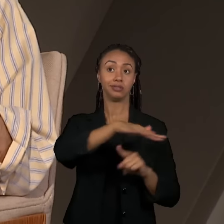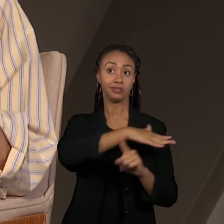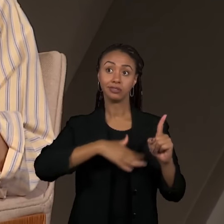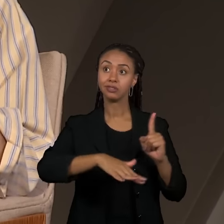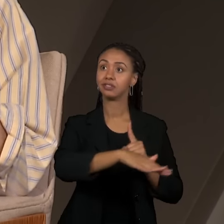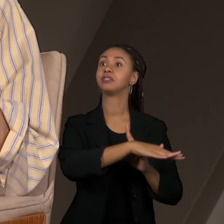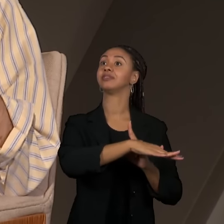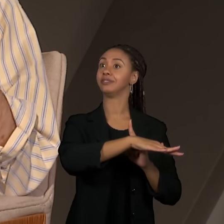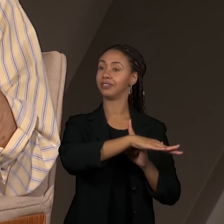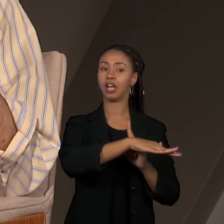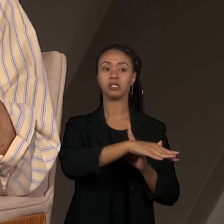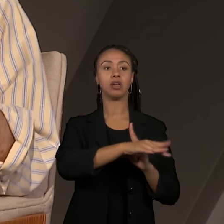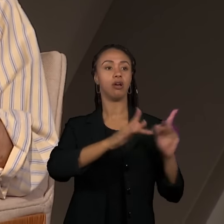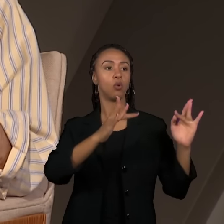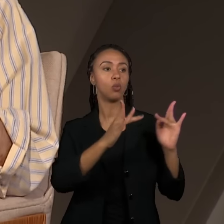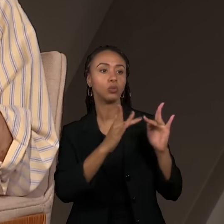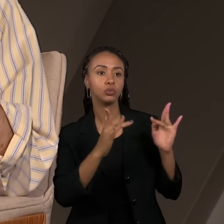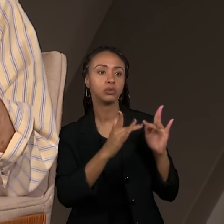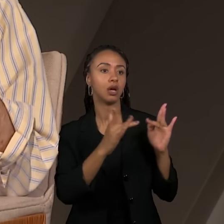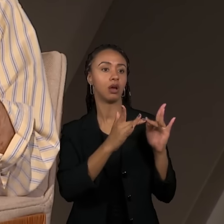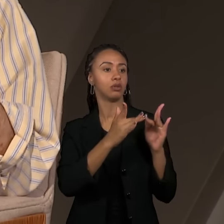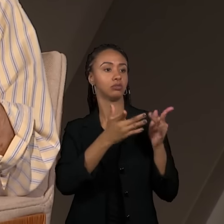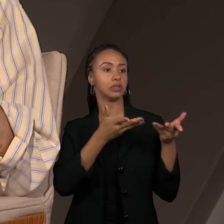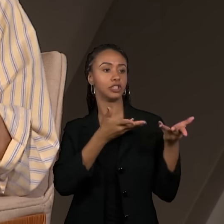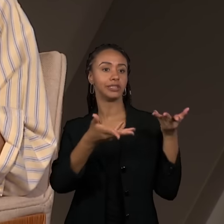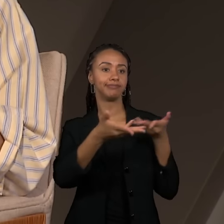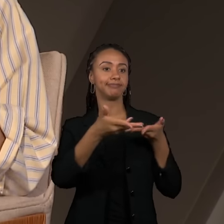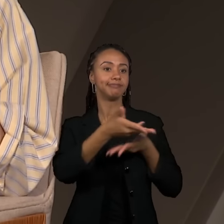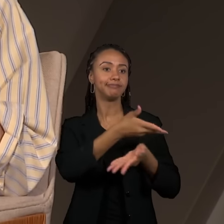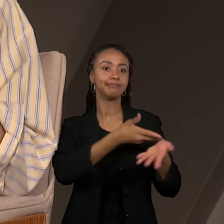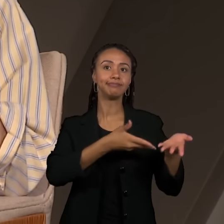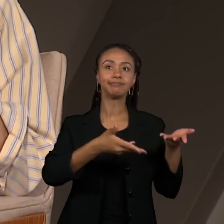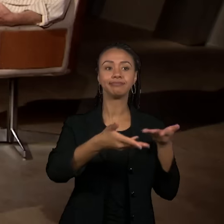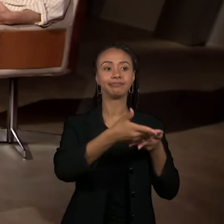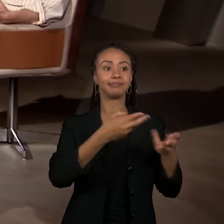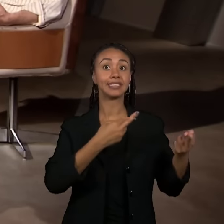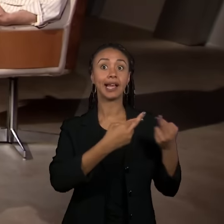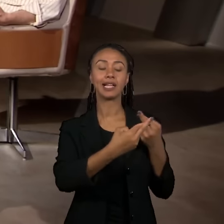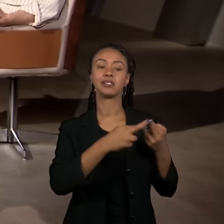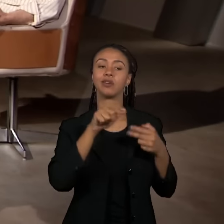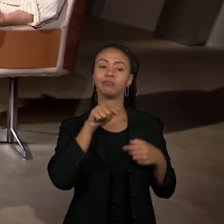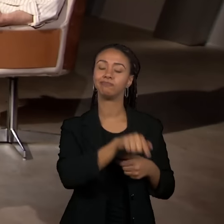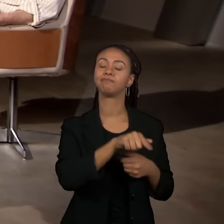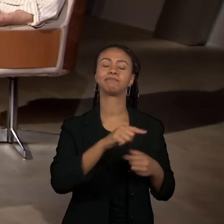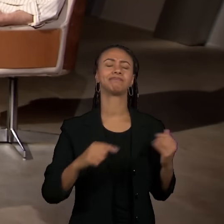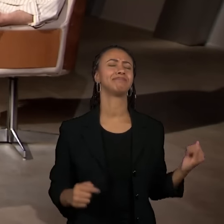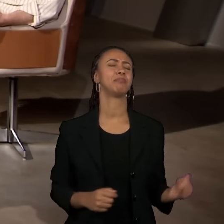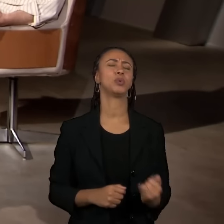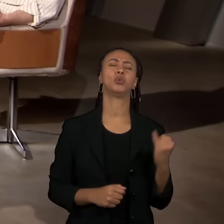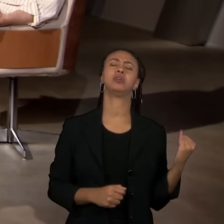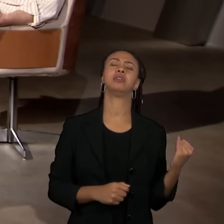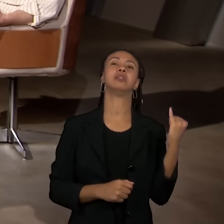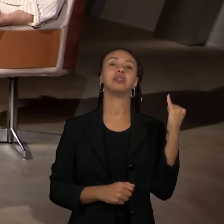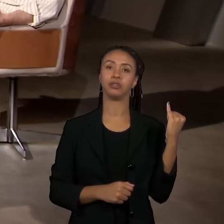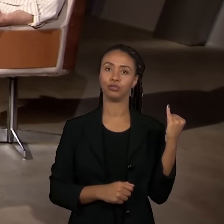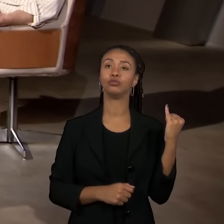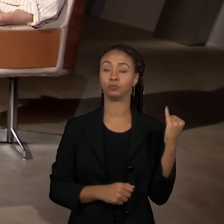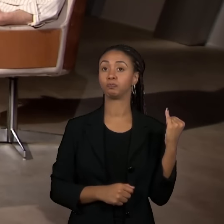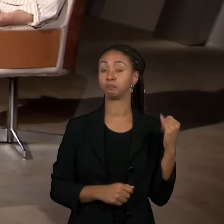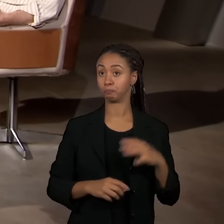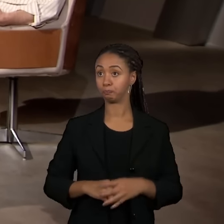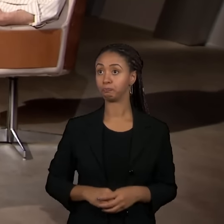de networking de relações extremamente importante a escola tem um papel fundamental nesse